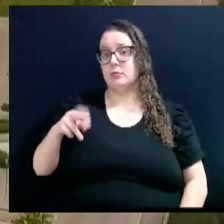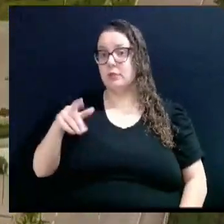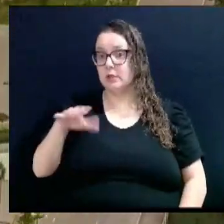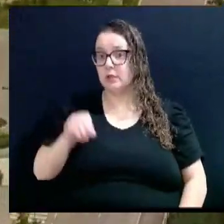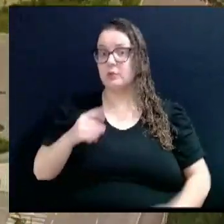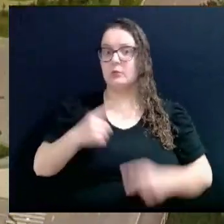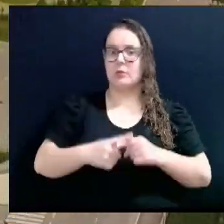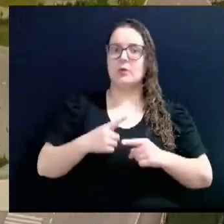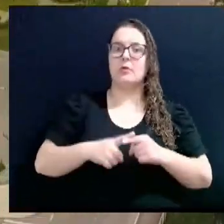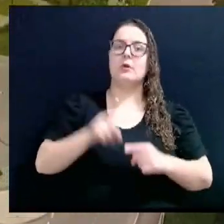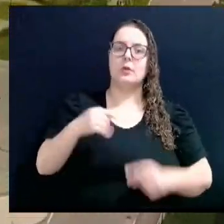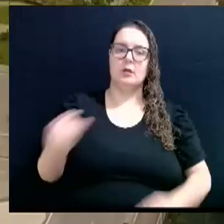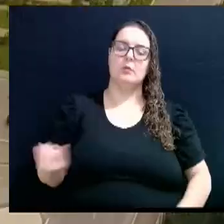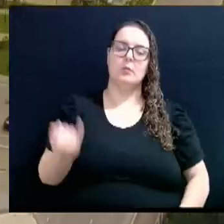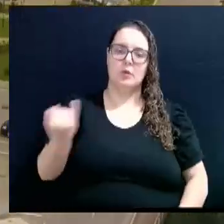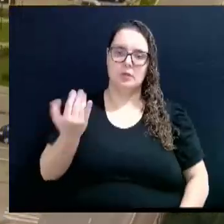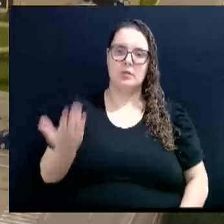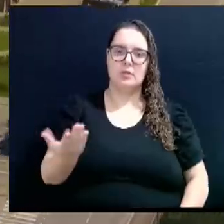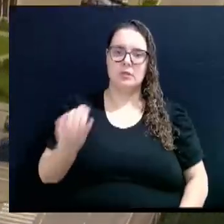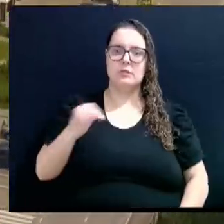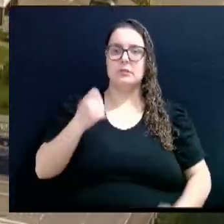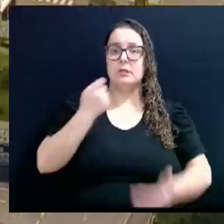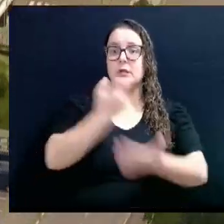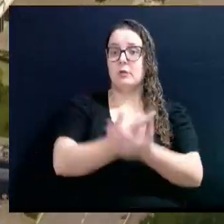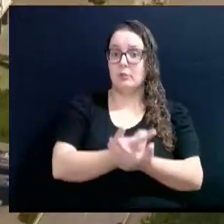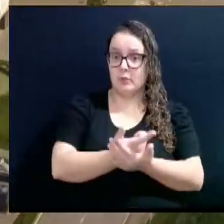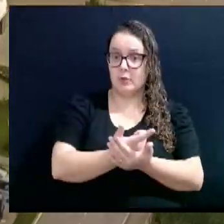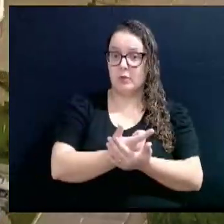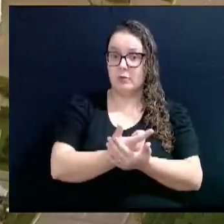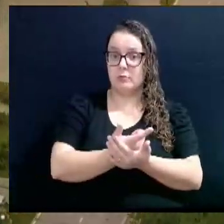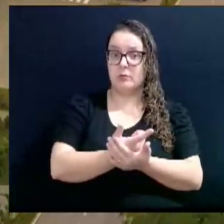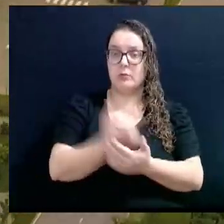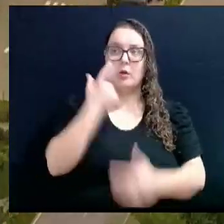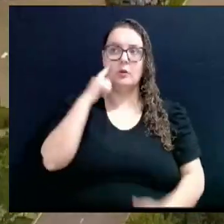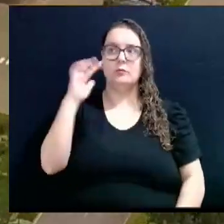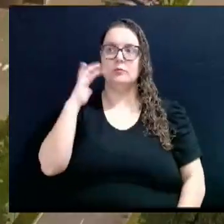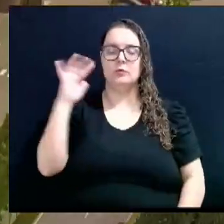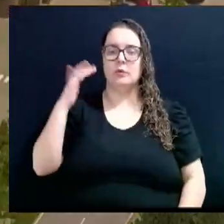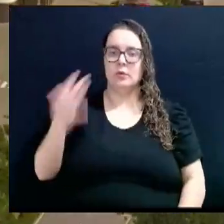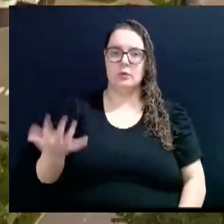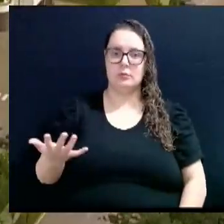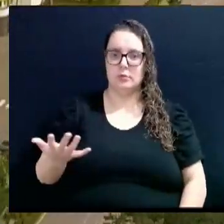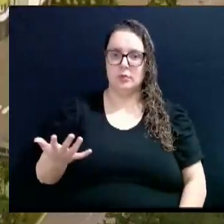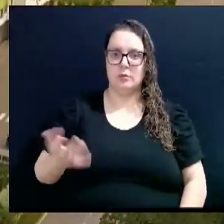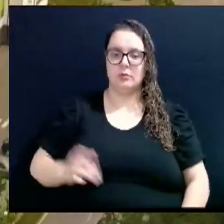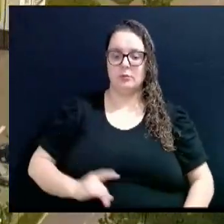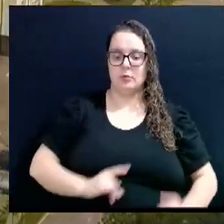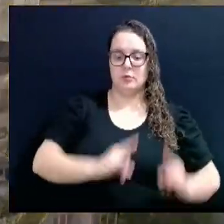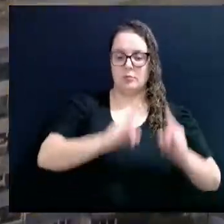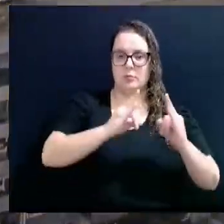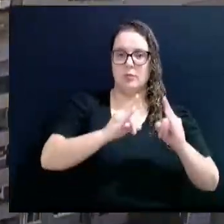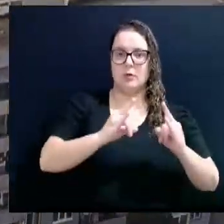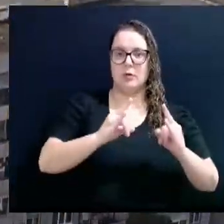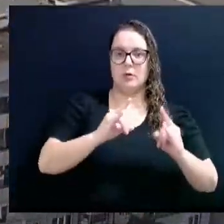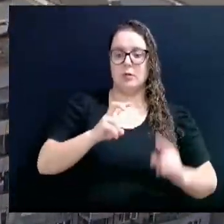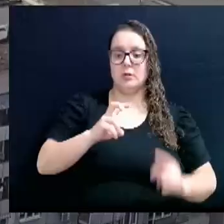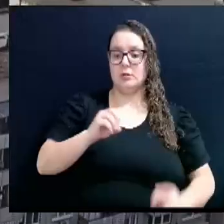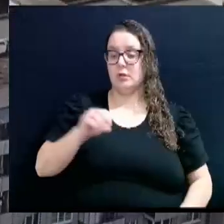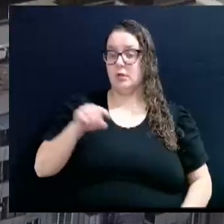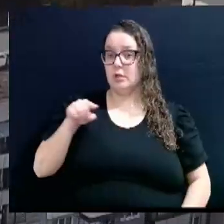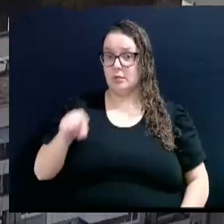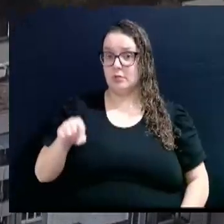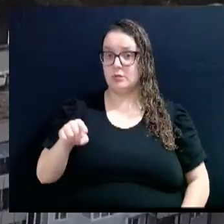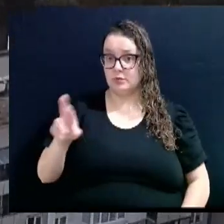interessante. Se você está comprando, vamos imaginar, um apartamento aí de 500 mil, tá?